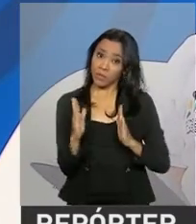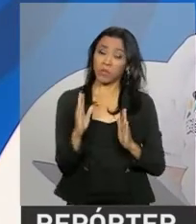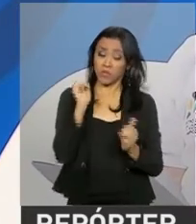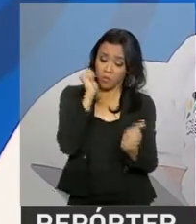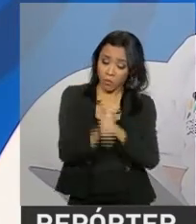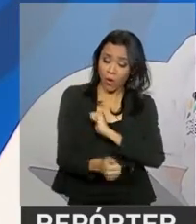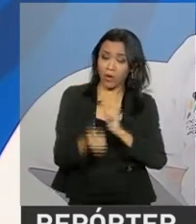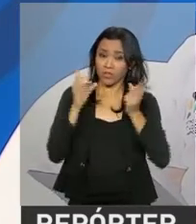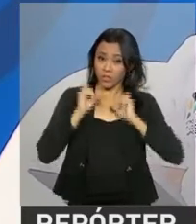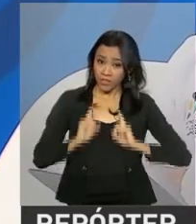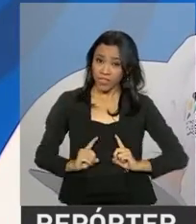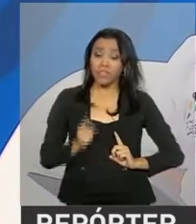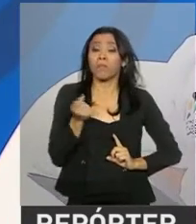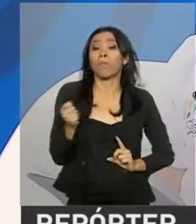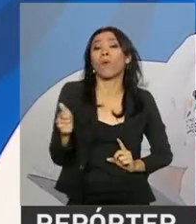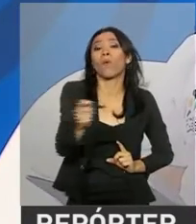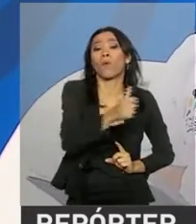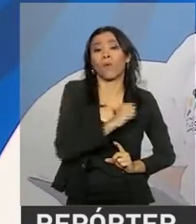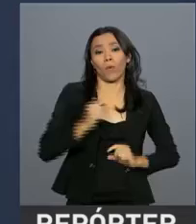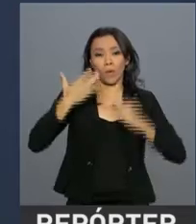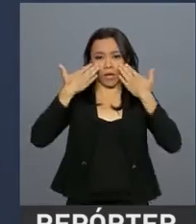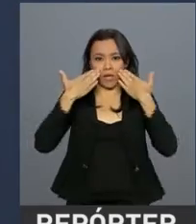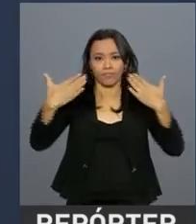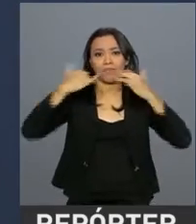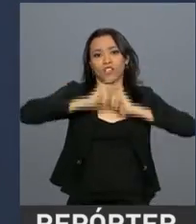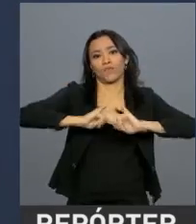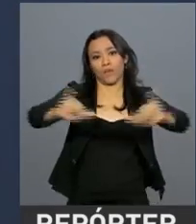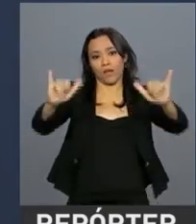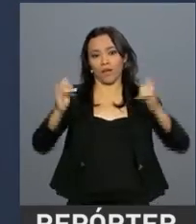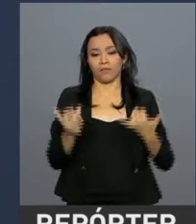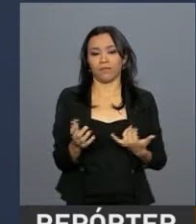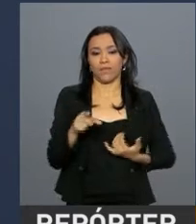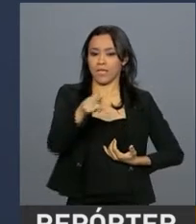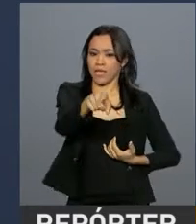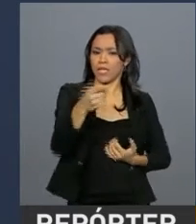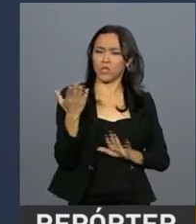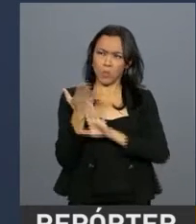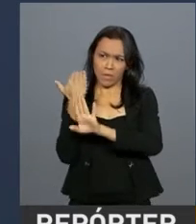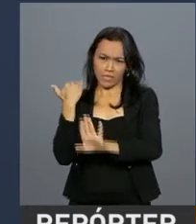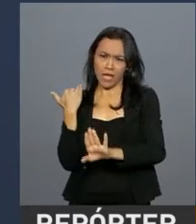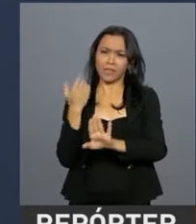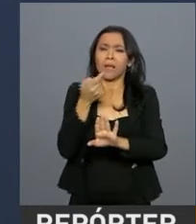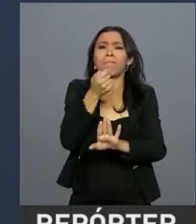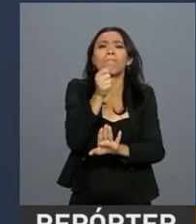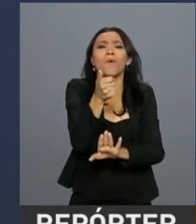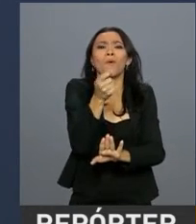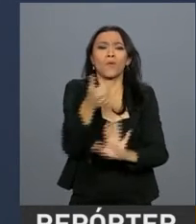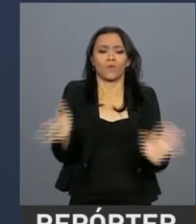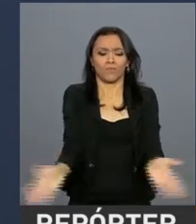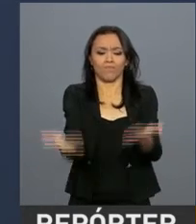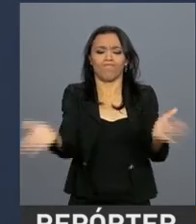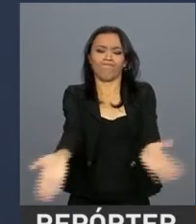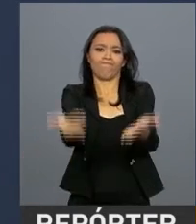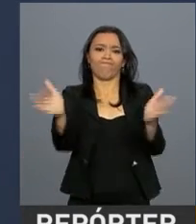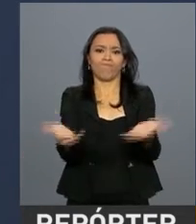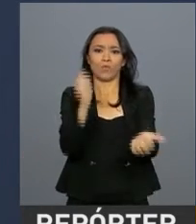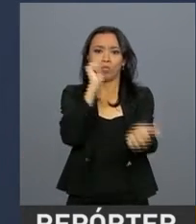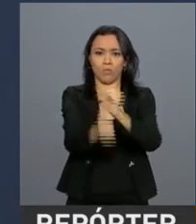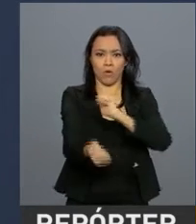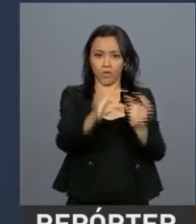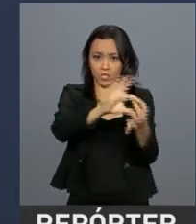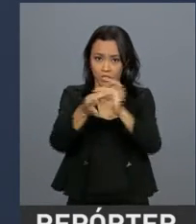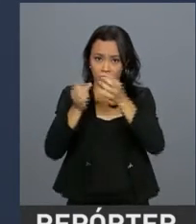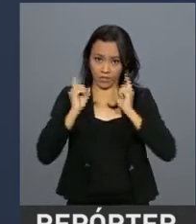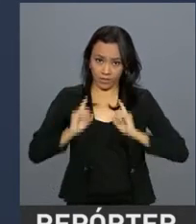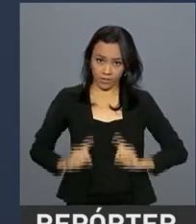esporte paralímpico tinha pouca visibilidade. Na verdade, os incentivos eram poucos, mas a nossa necessidade para transformar nos levou